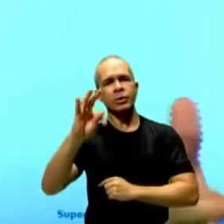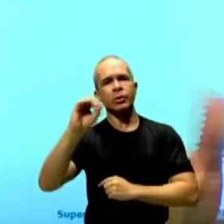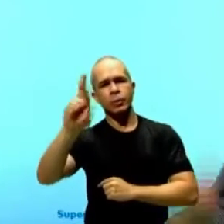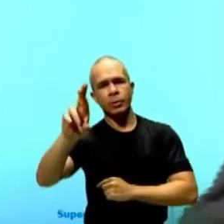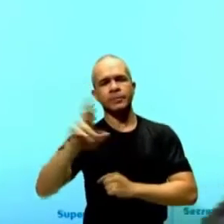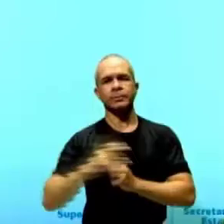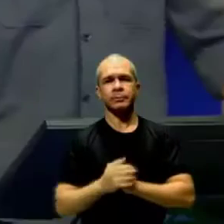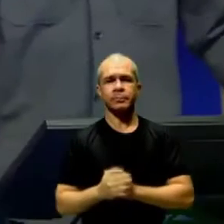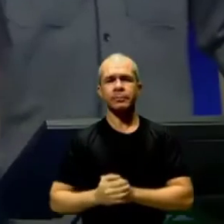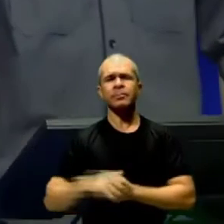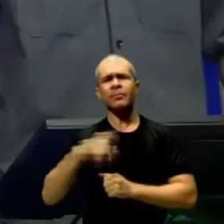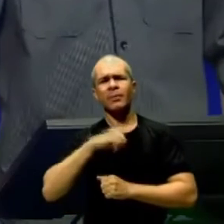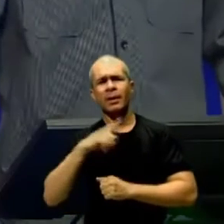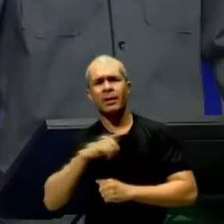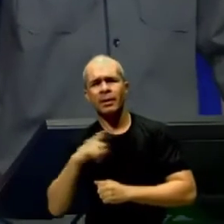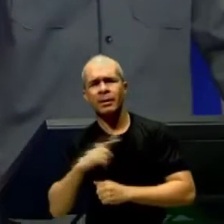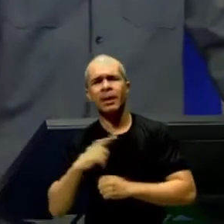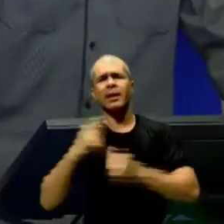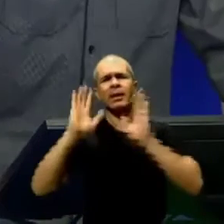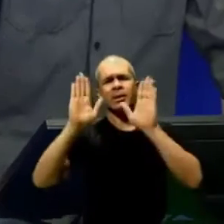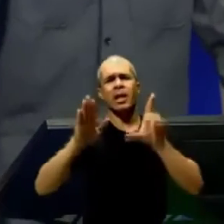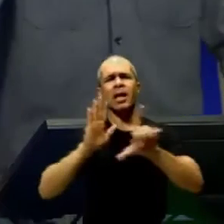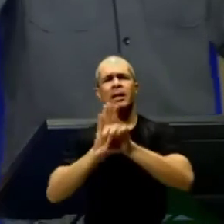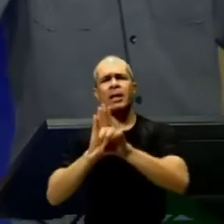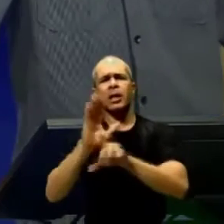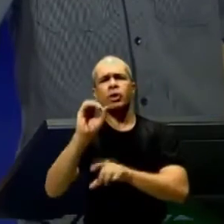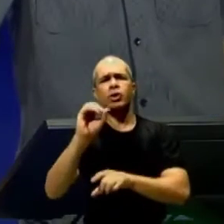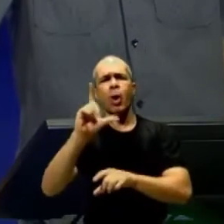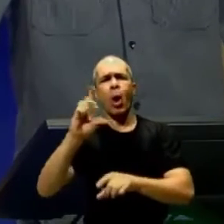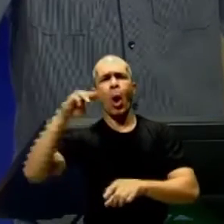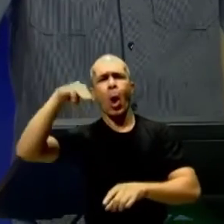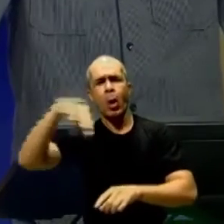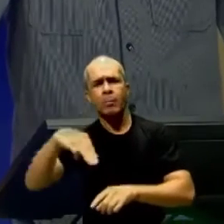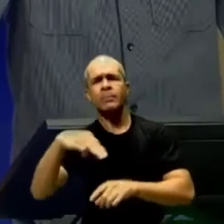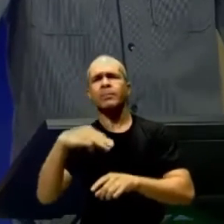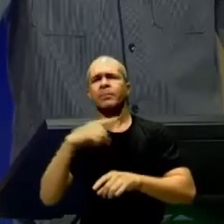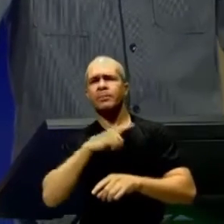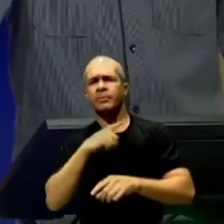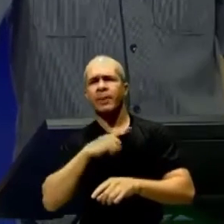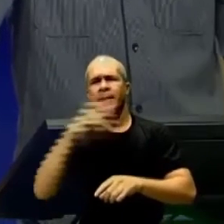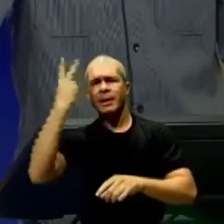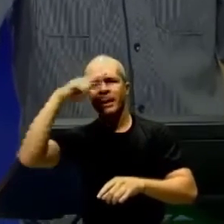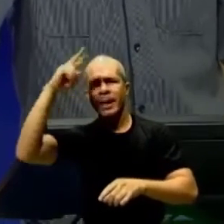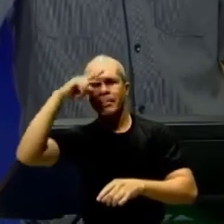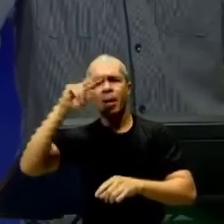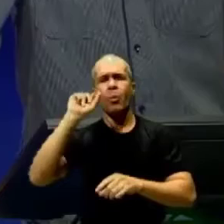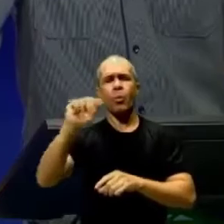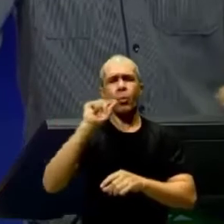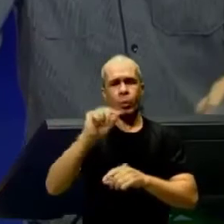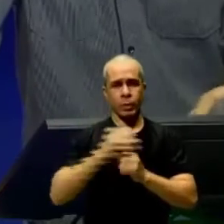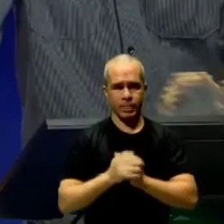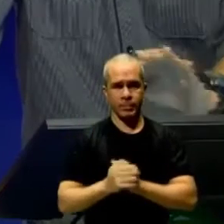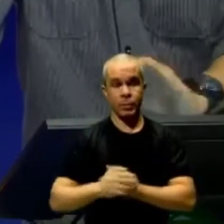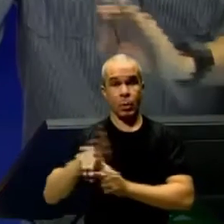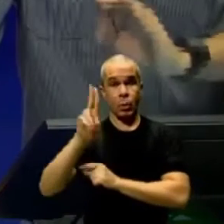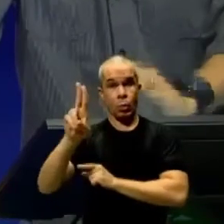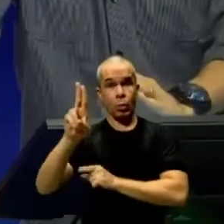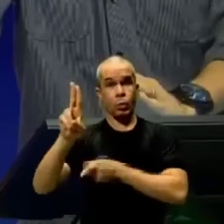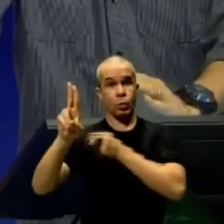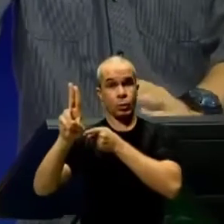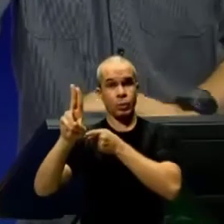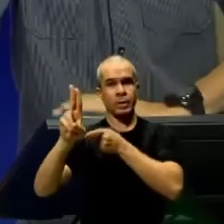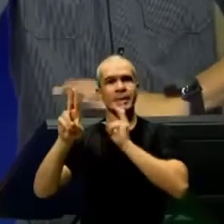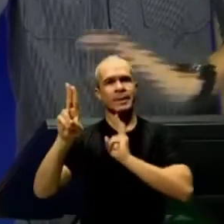lembra lá da primeira lei de Ohm, fiz uma animação muito legal para você, onde você tem que lembrar o que exatamente? Que o U